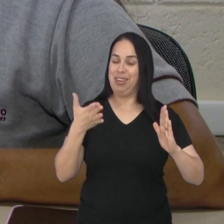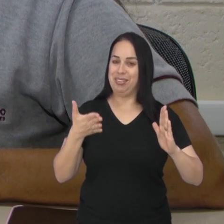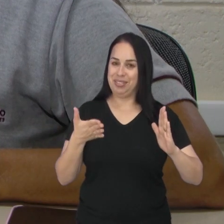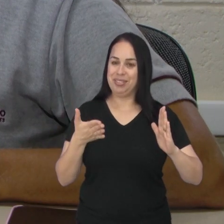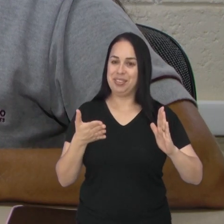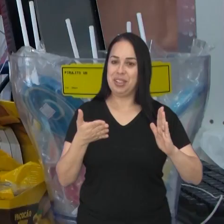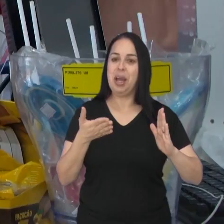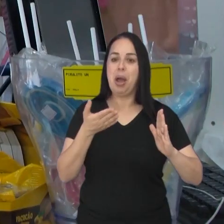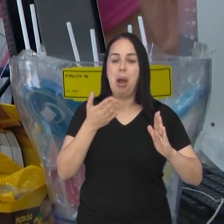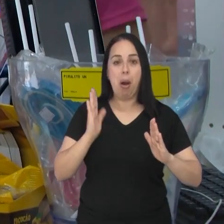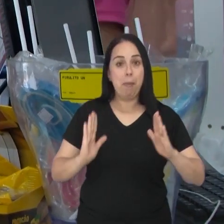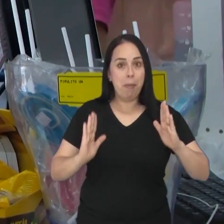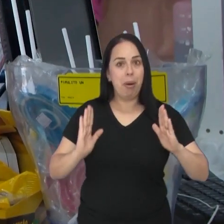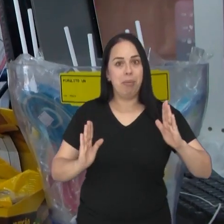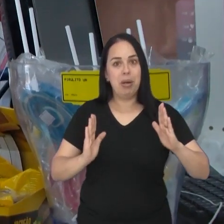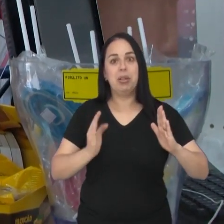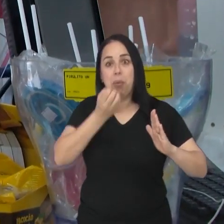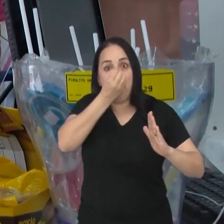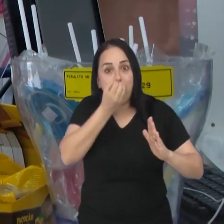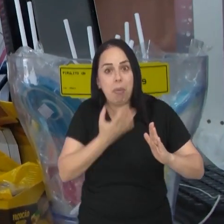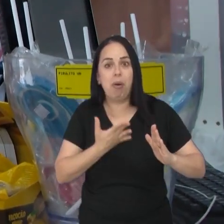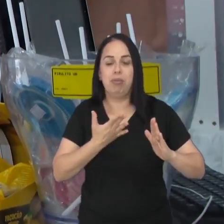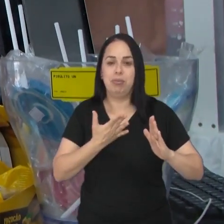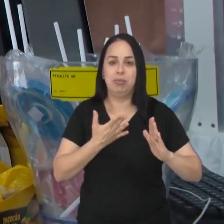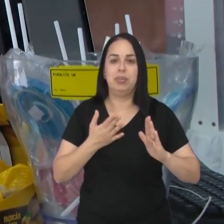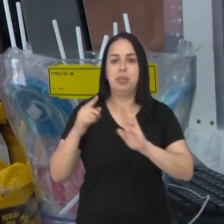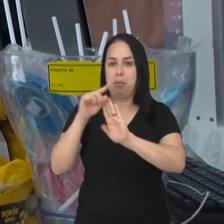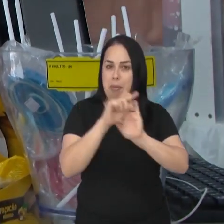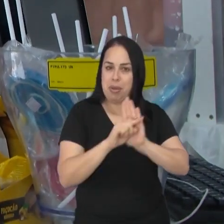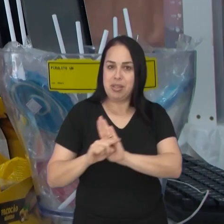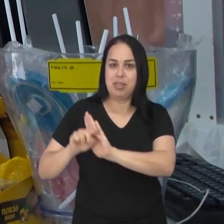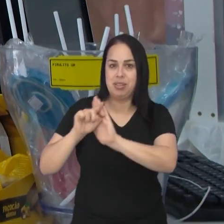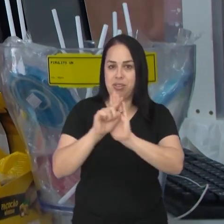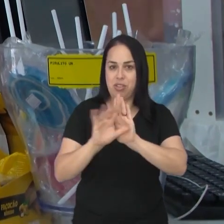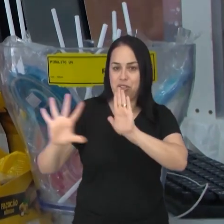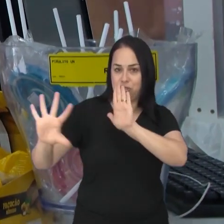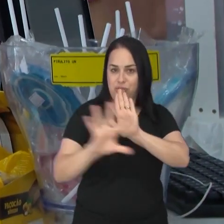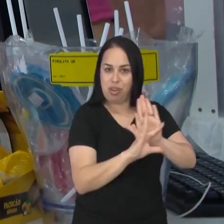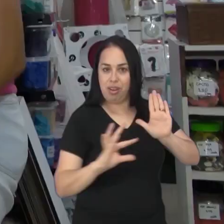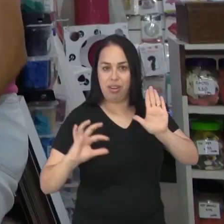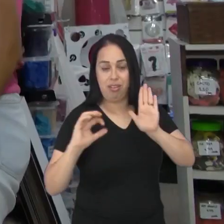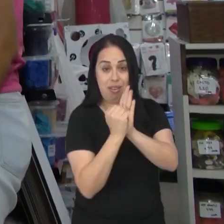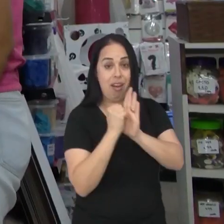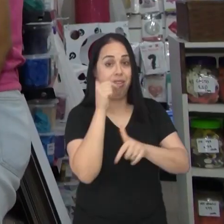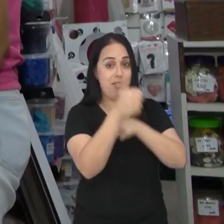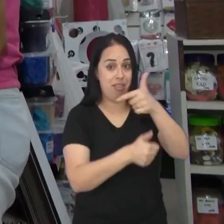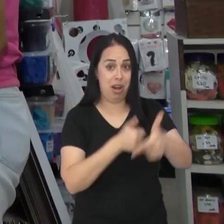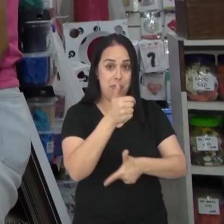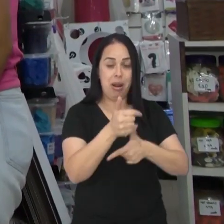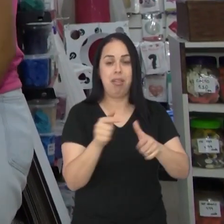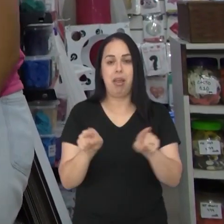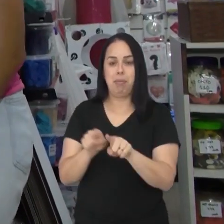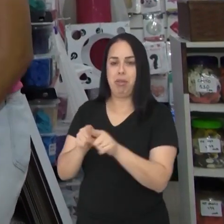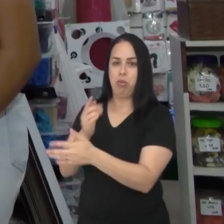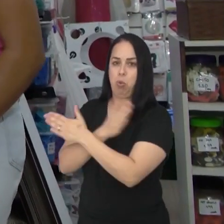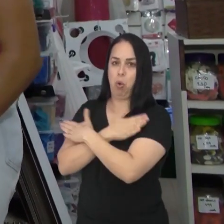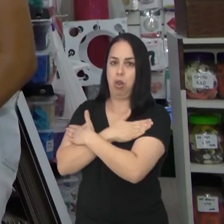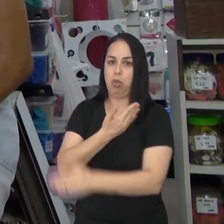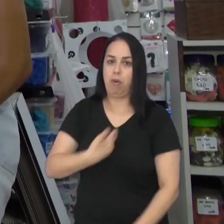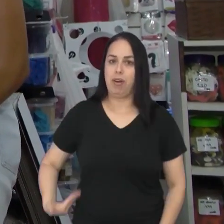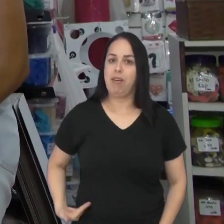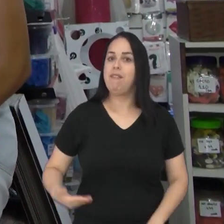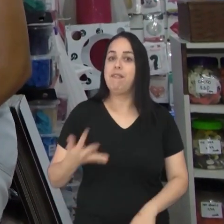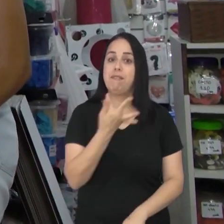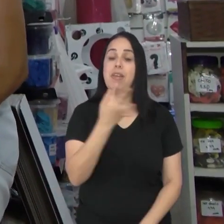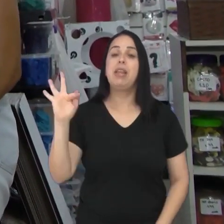jovens reflete o bom momento do mercado regional. Dados do CAGED, o Cadastro Geral de Empregados e Desempregados do